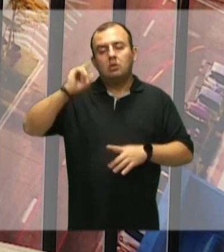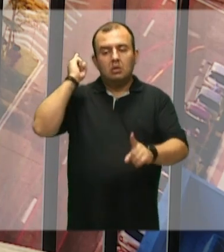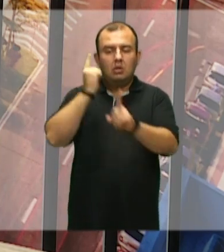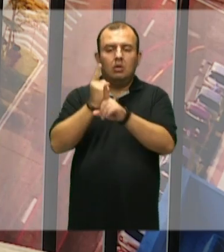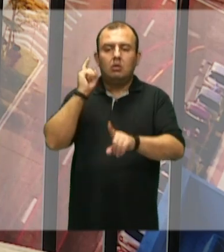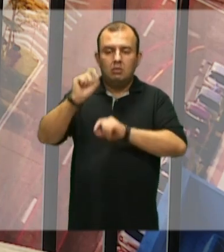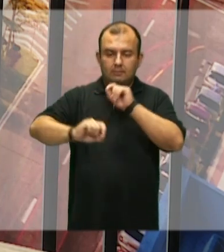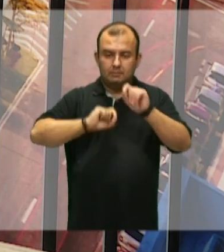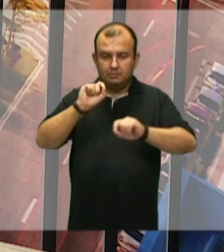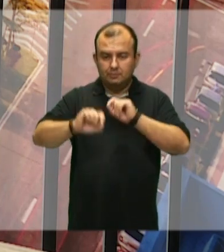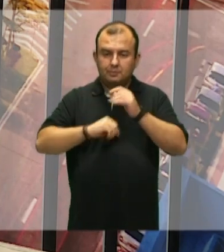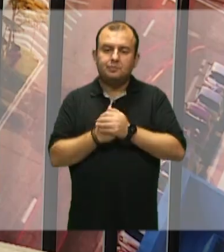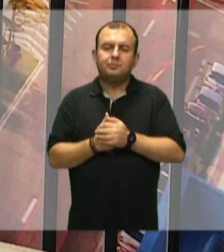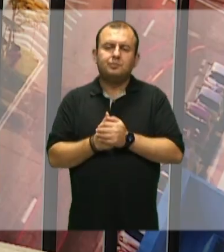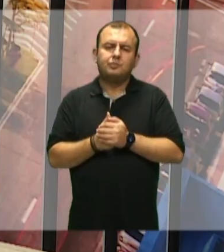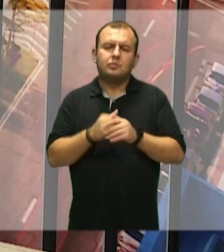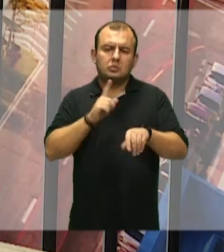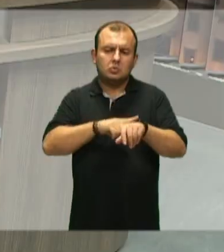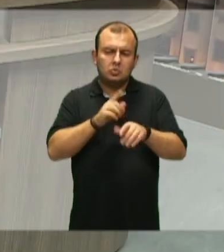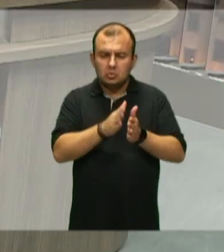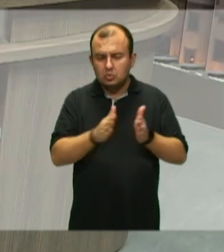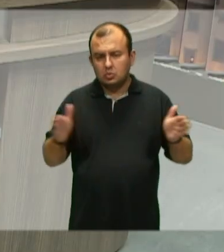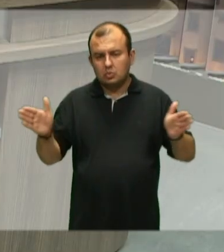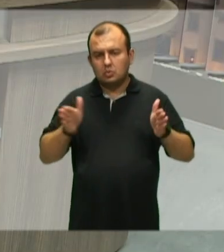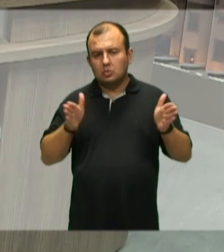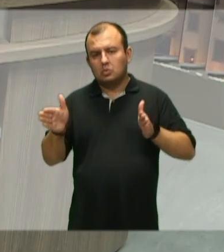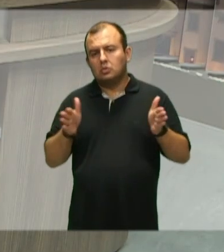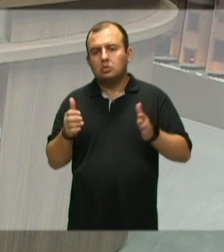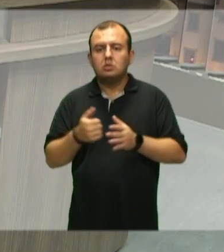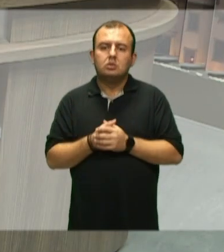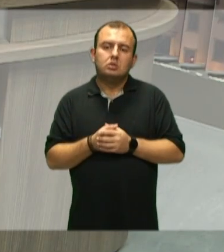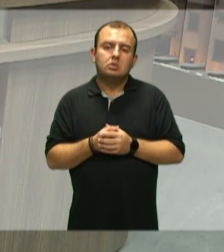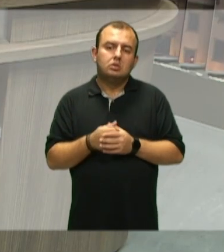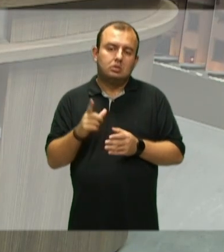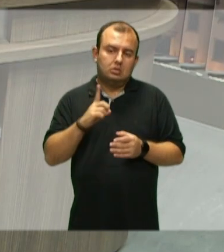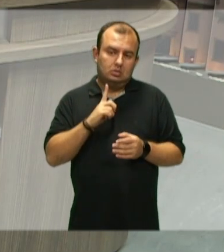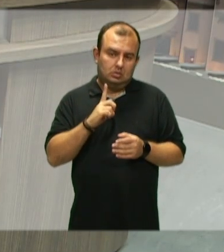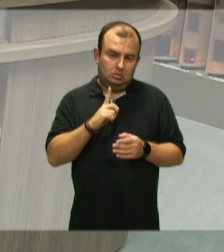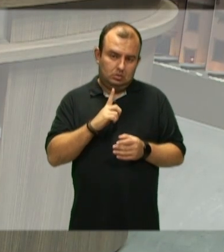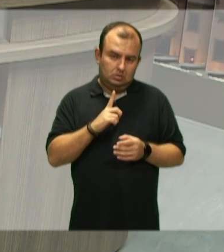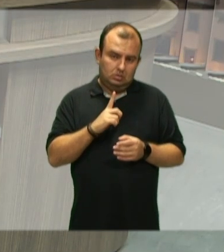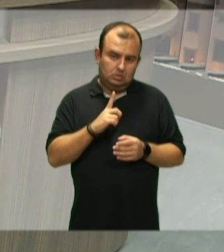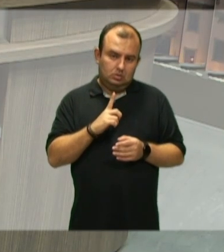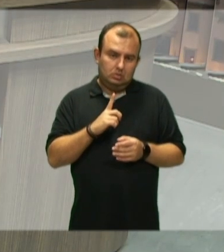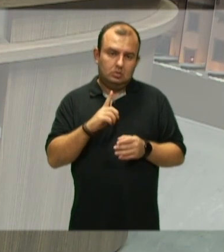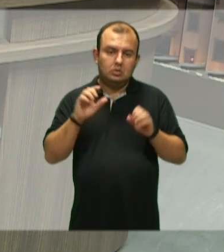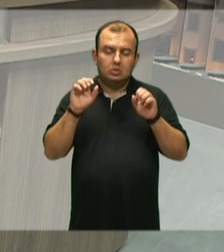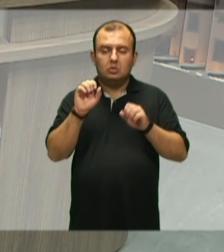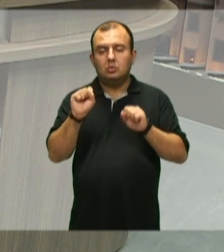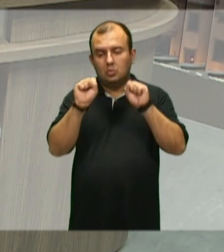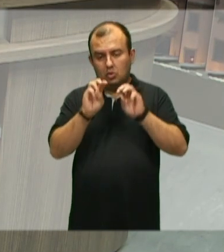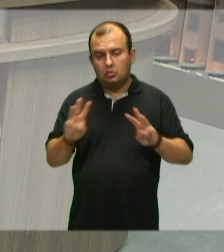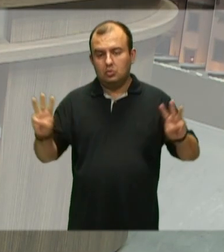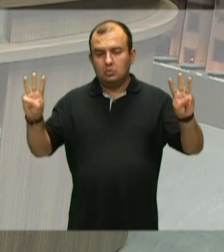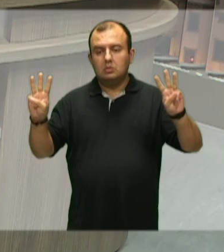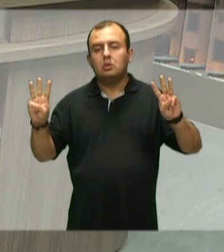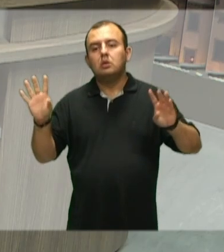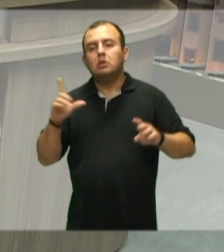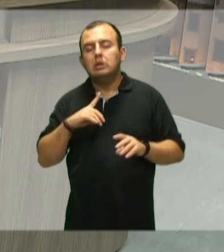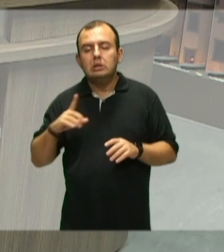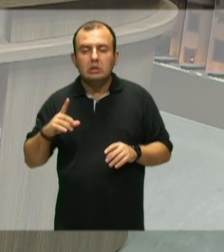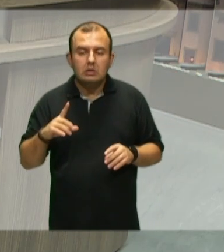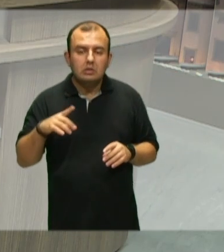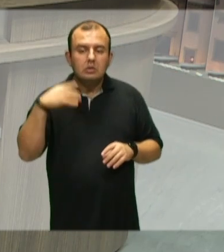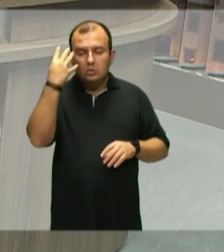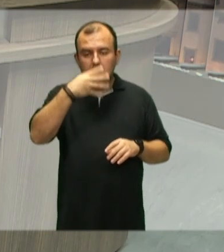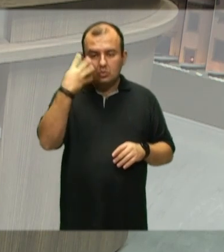encontrar? É de que horas a que horas, mais ou menos? Então, nós temos assim, você está falando do workshop? Do workshop. O workshop ele vai ter